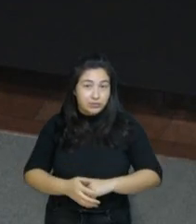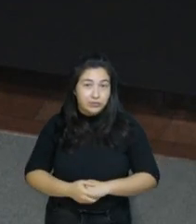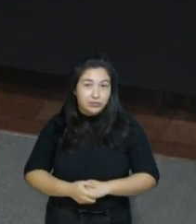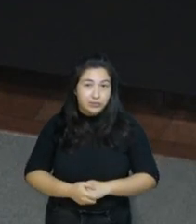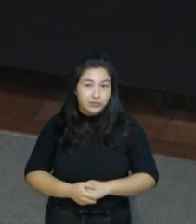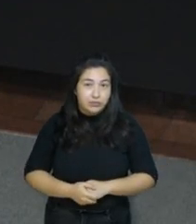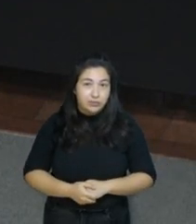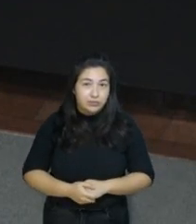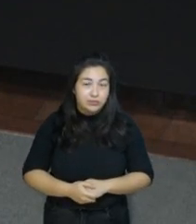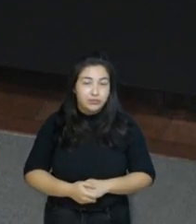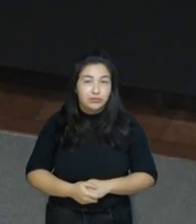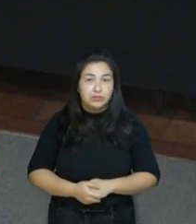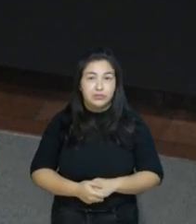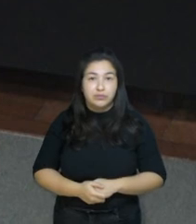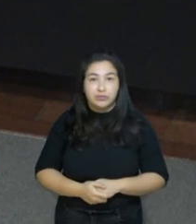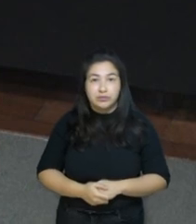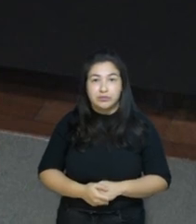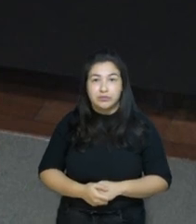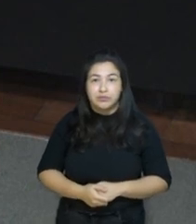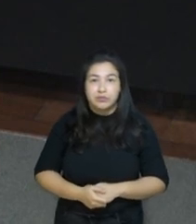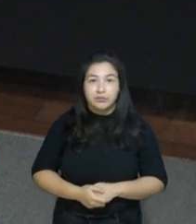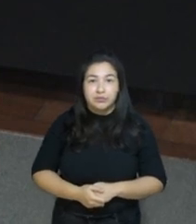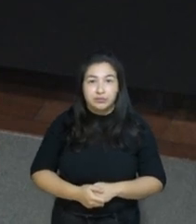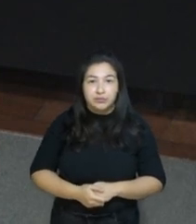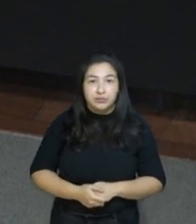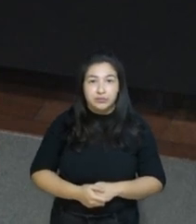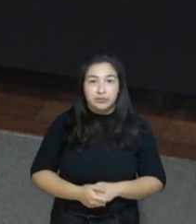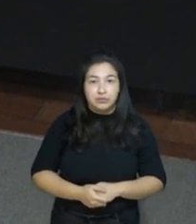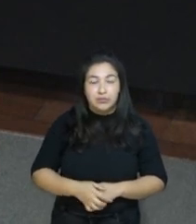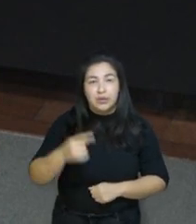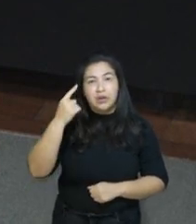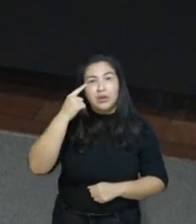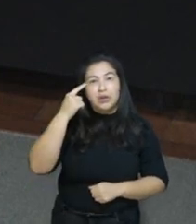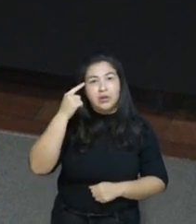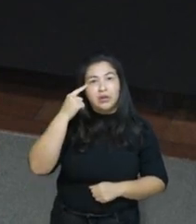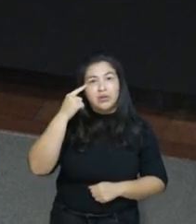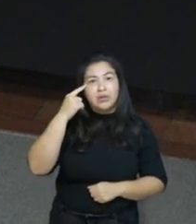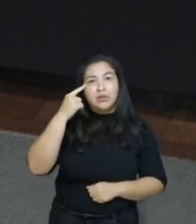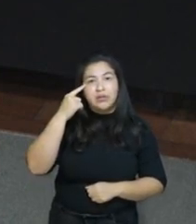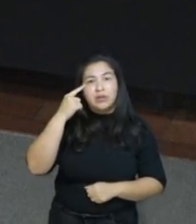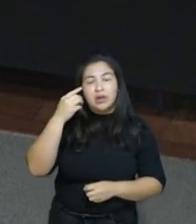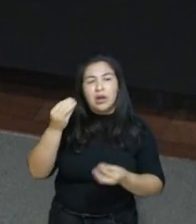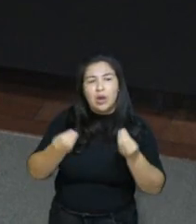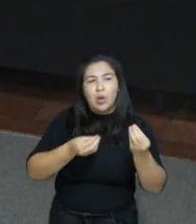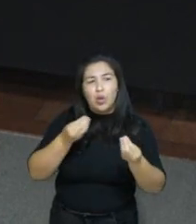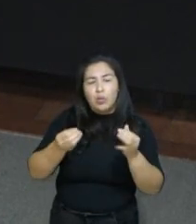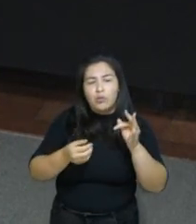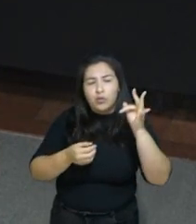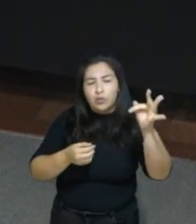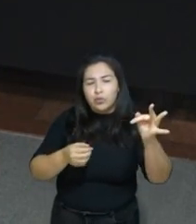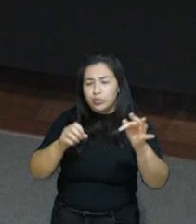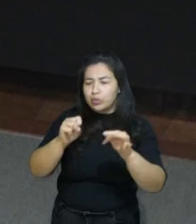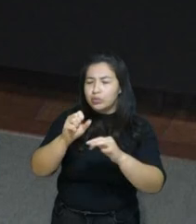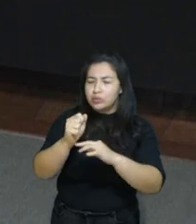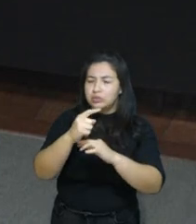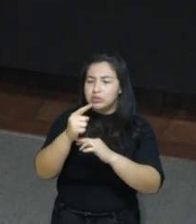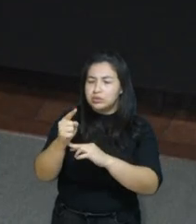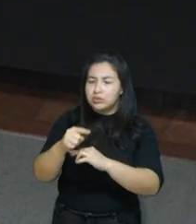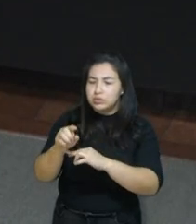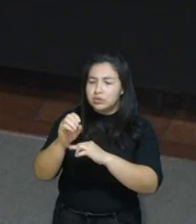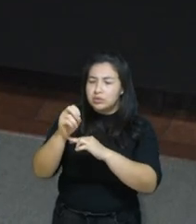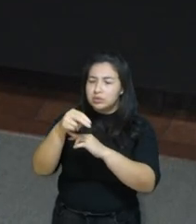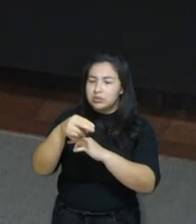gente precisa e que a gente não tem, é previsão sazonal, mais do que a previsão de tempo de amanhã.